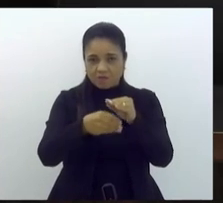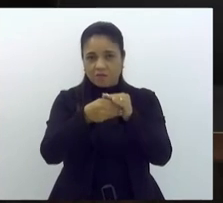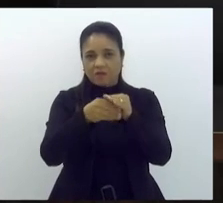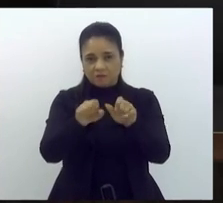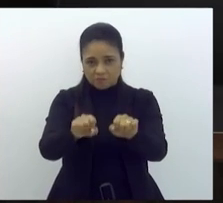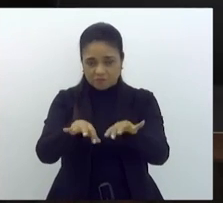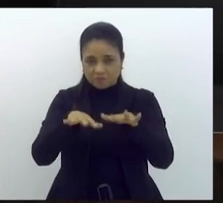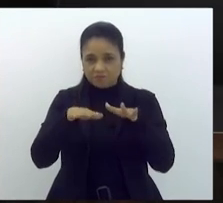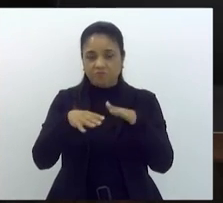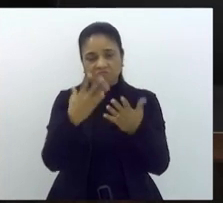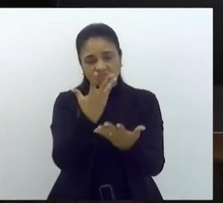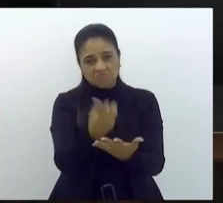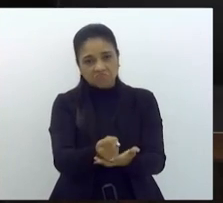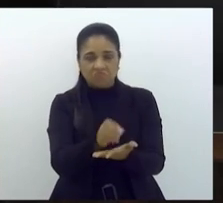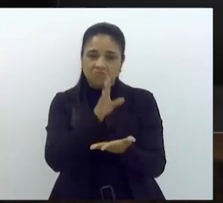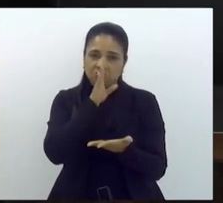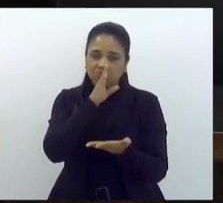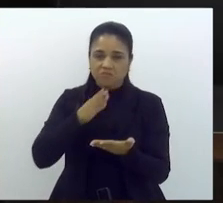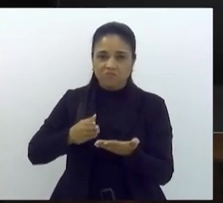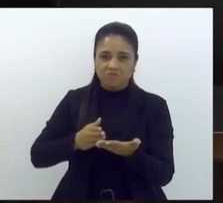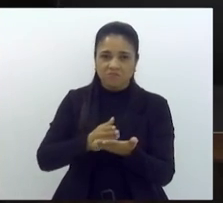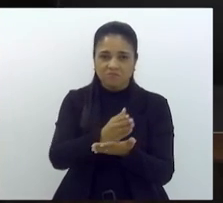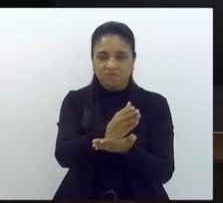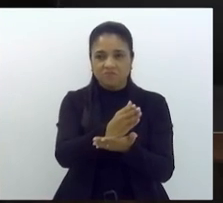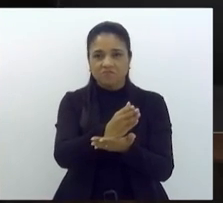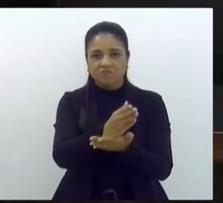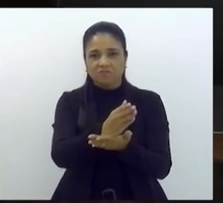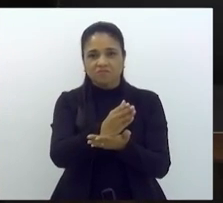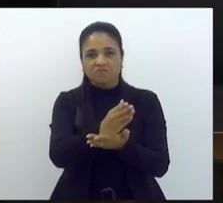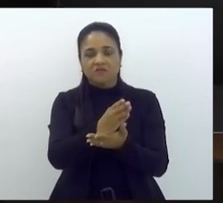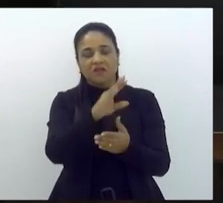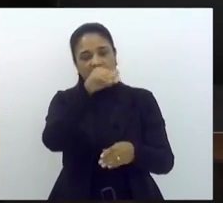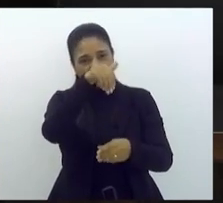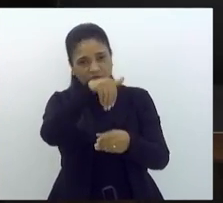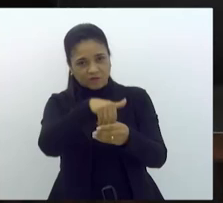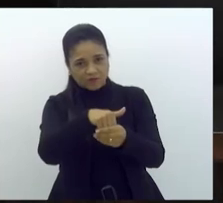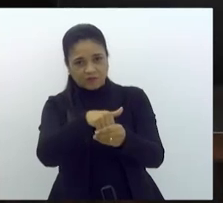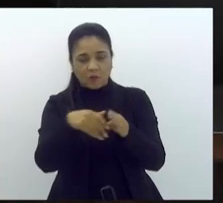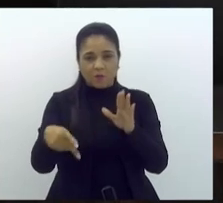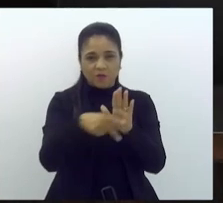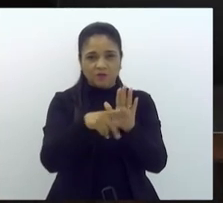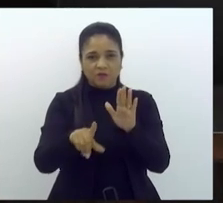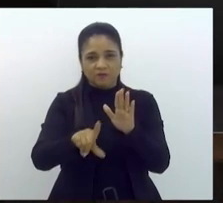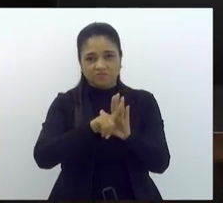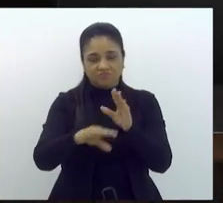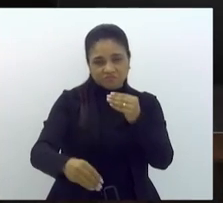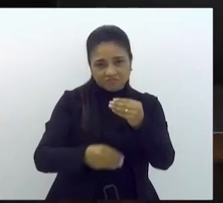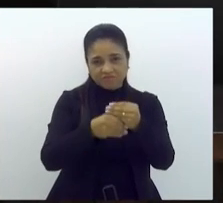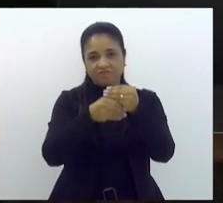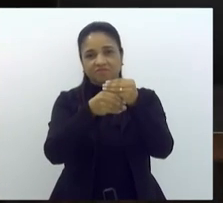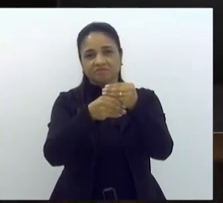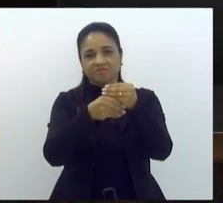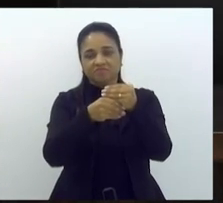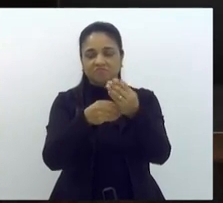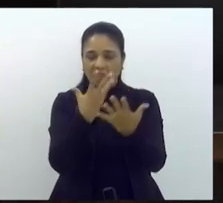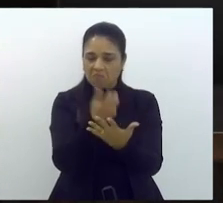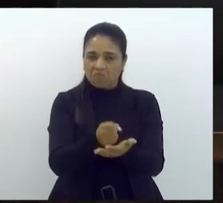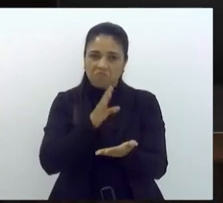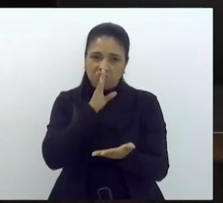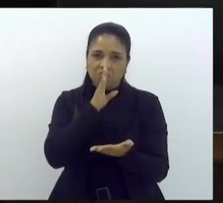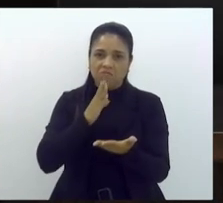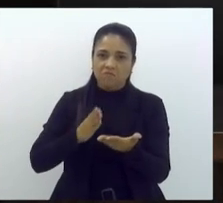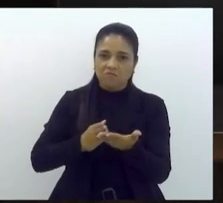de plenário senhores que a própria maneiros Como estão aprovado em votação projeto assim emendado senhores que a própria irmã Deus como estão